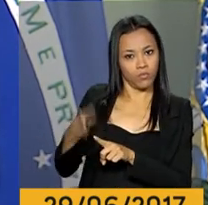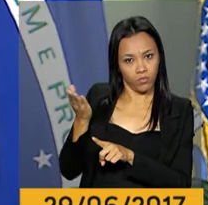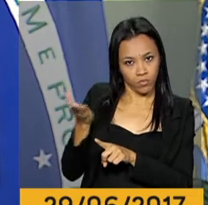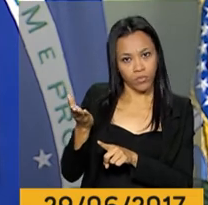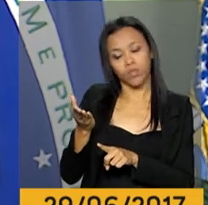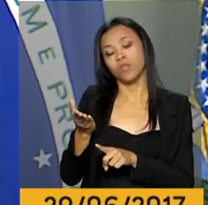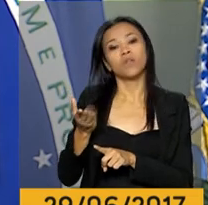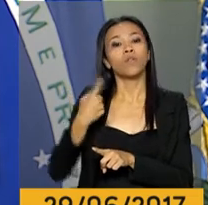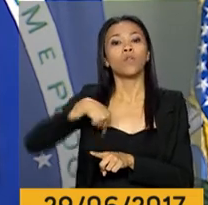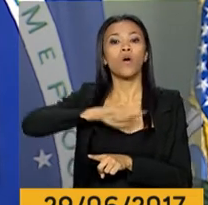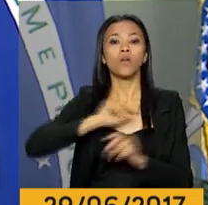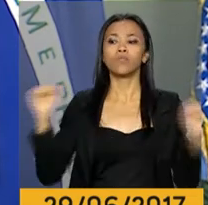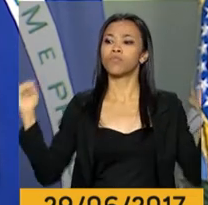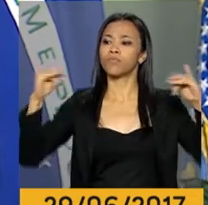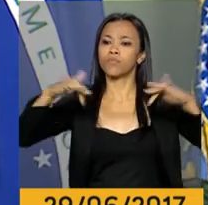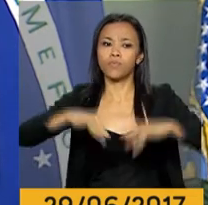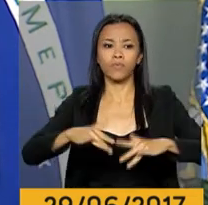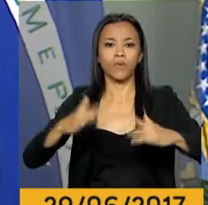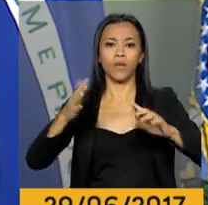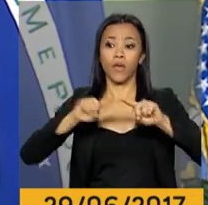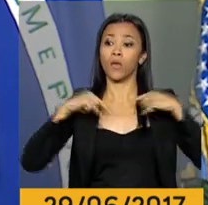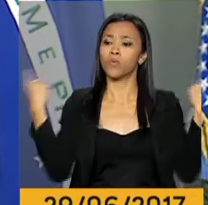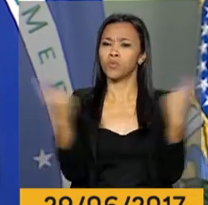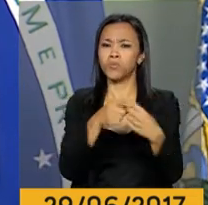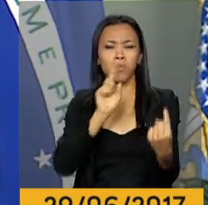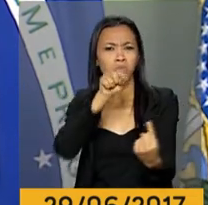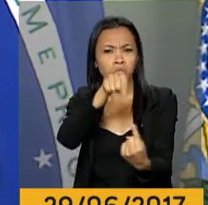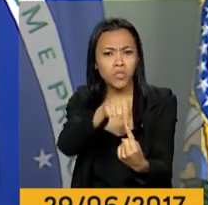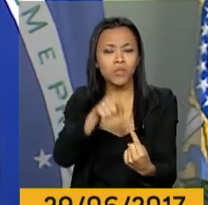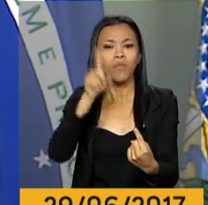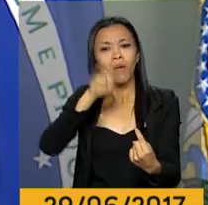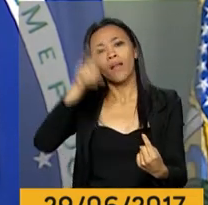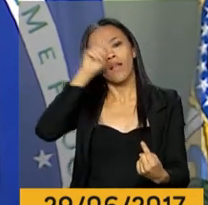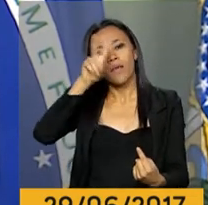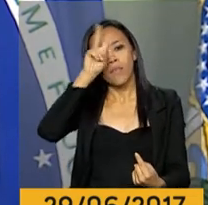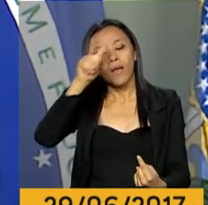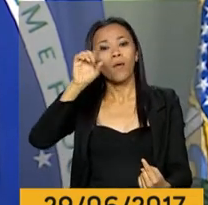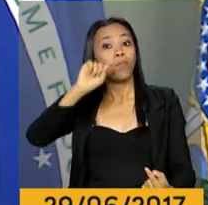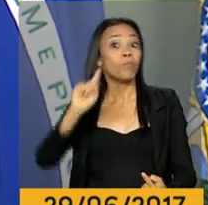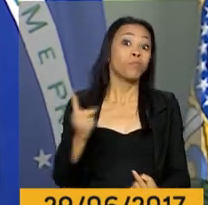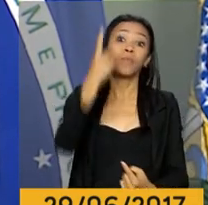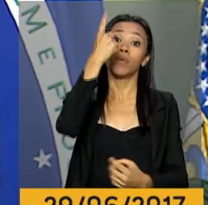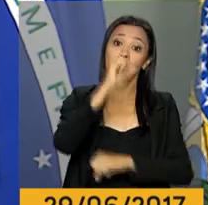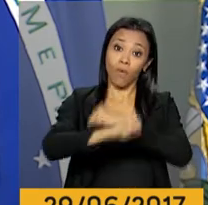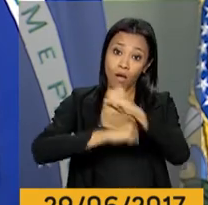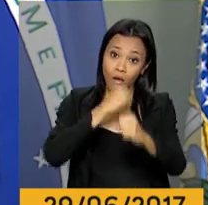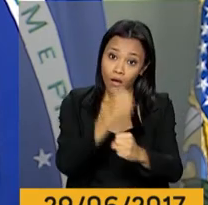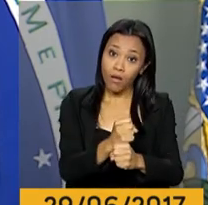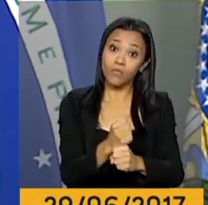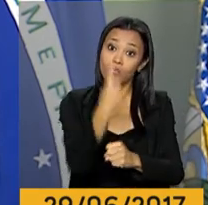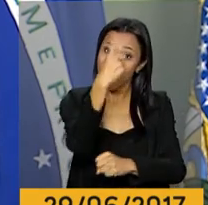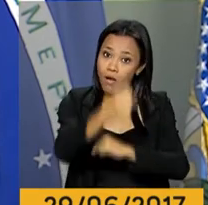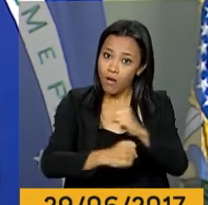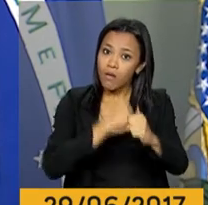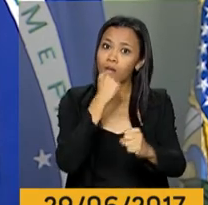marcar o primeiro ano da lei de responsabilidade das estatais que até registros